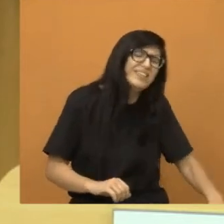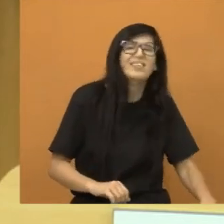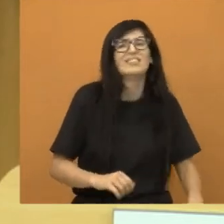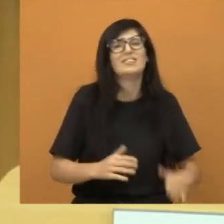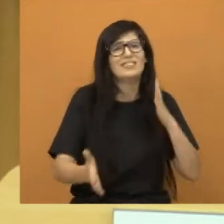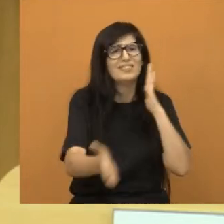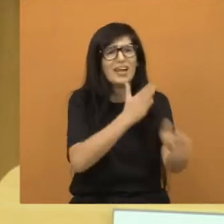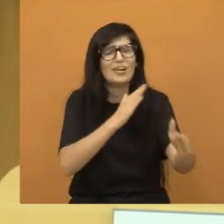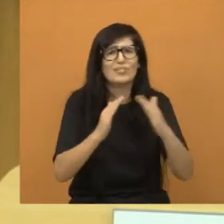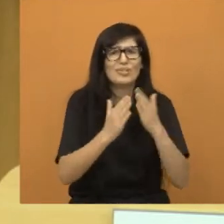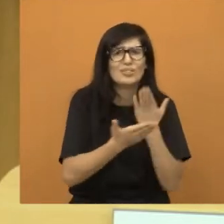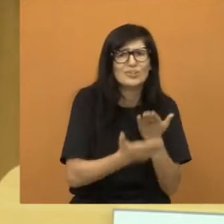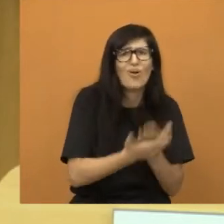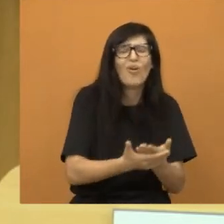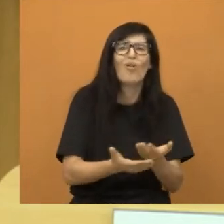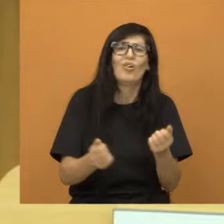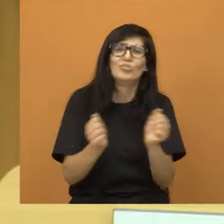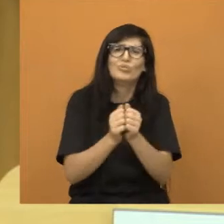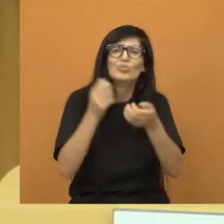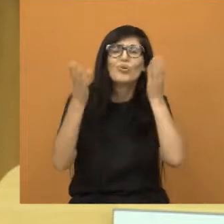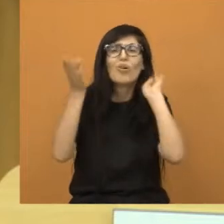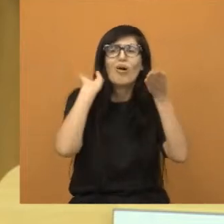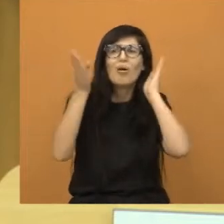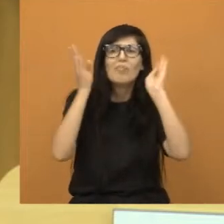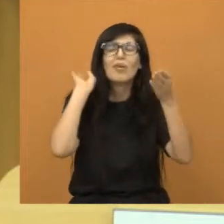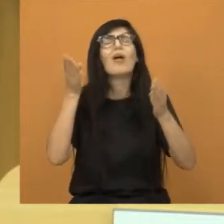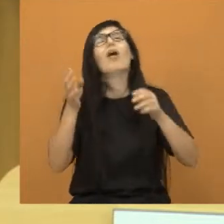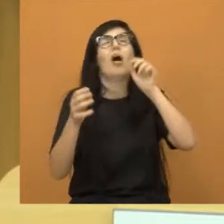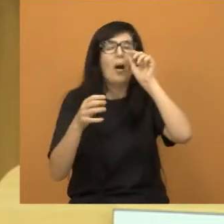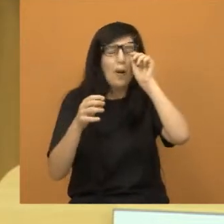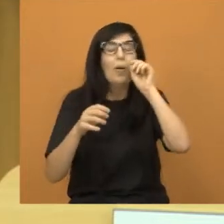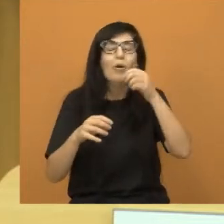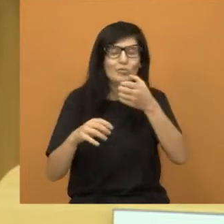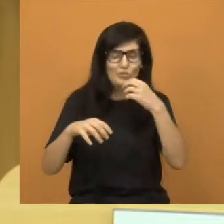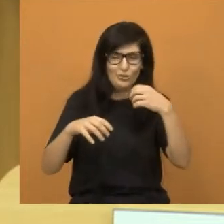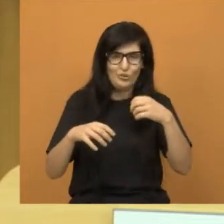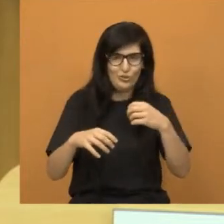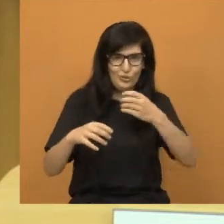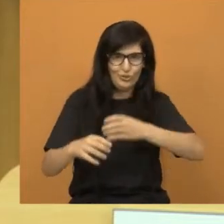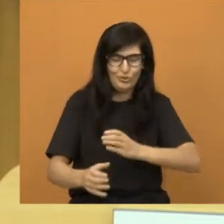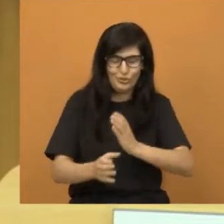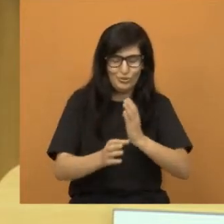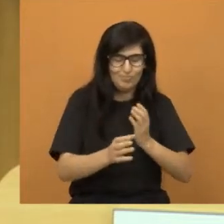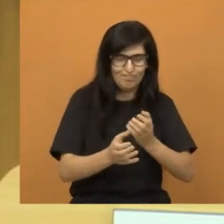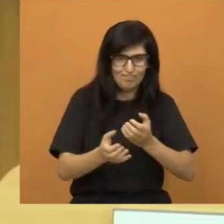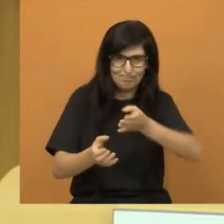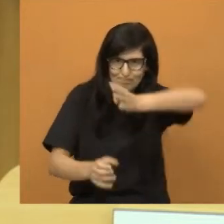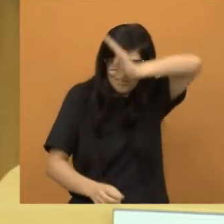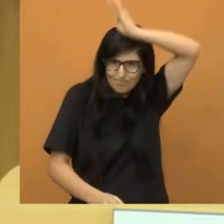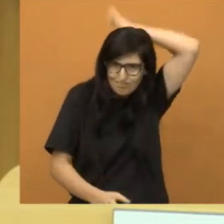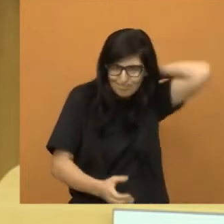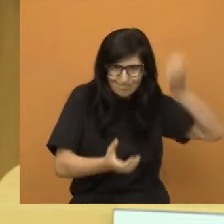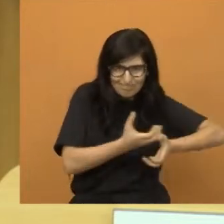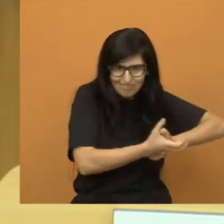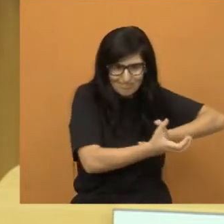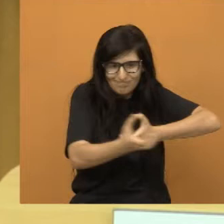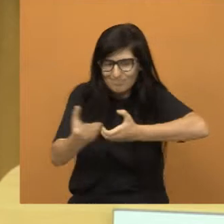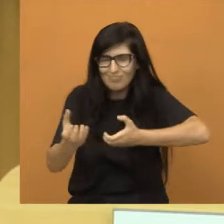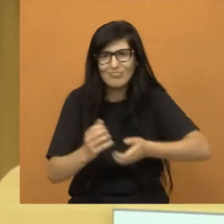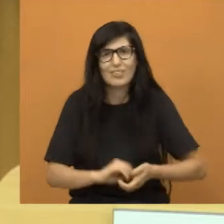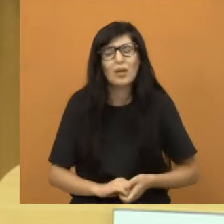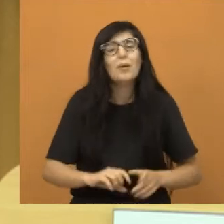escolas em corpo de bombeiros, caminhão do corpo de bombeiros. Então a gente fica pensando que isso é